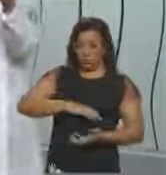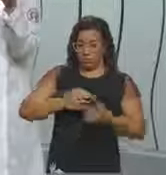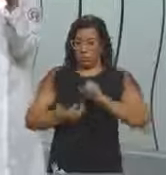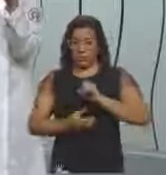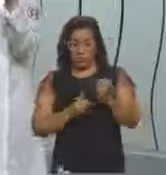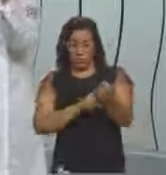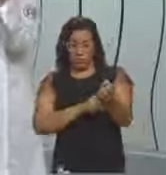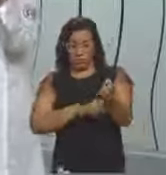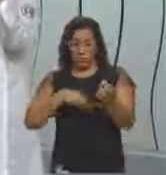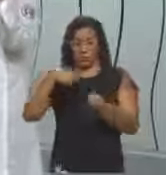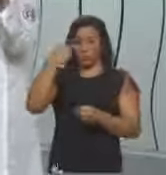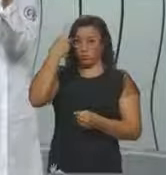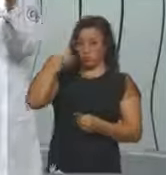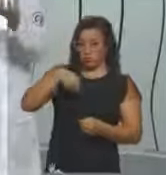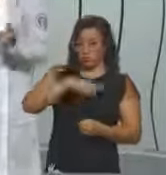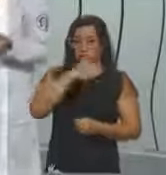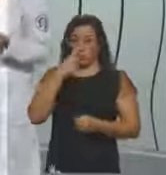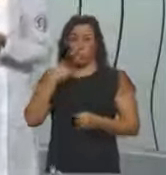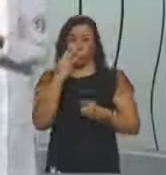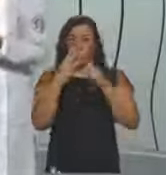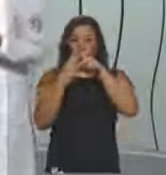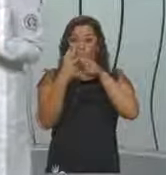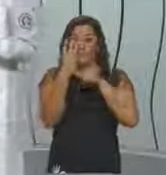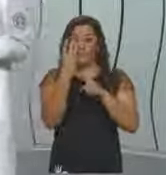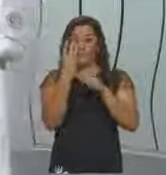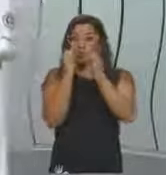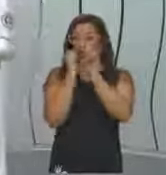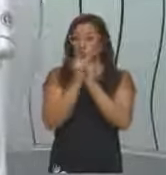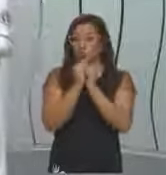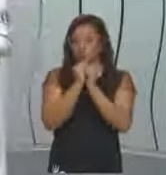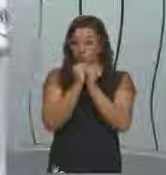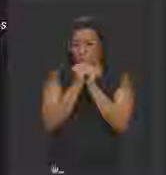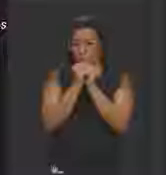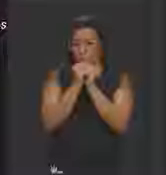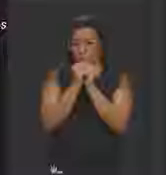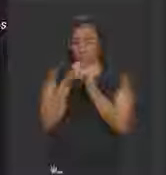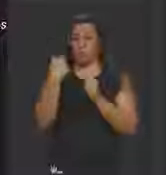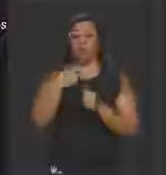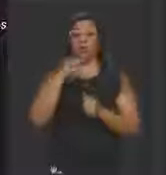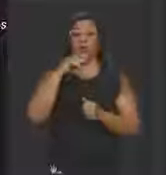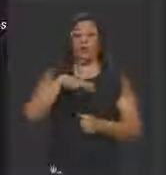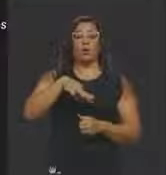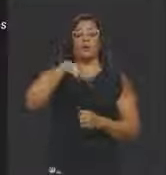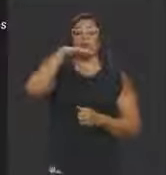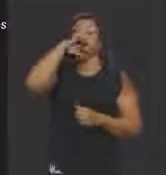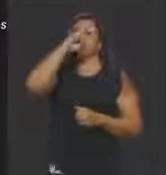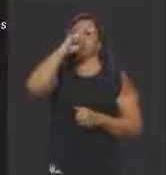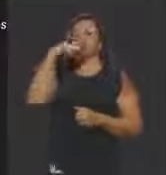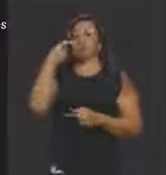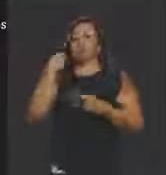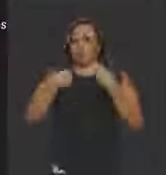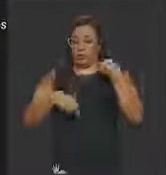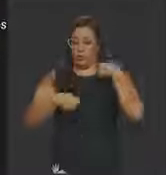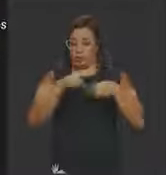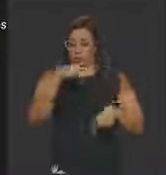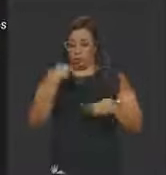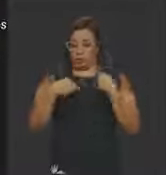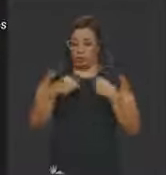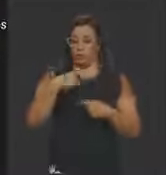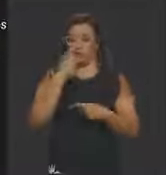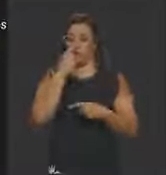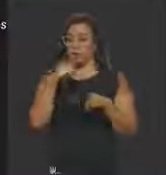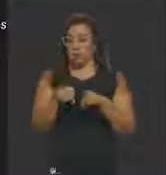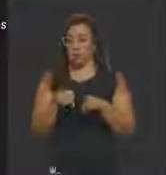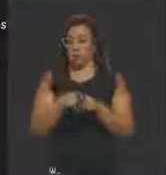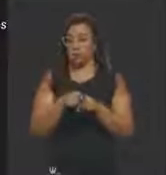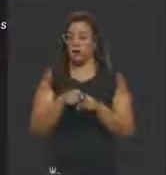Ambos têm que estar em perfeita harmonia. O sistema respiratório, já falei para vocês, que é constituído de fossas nasais,